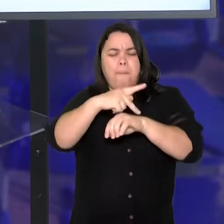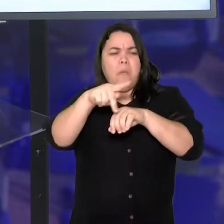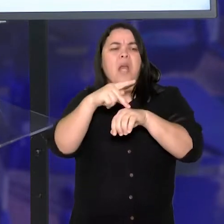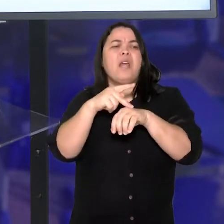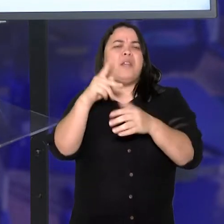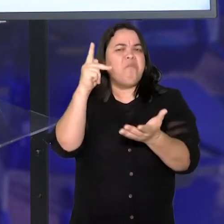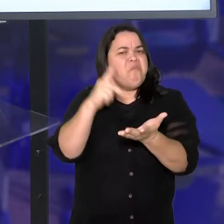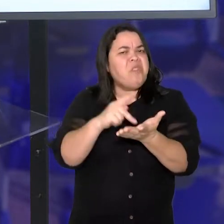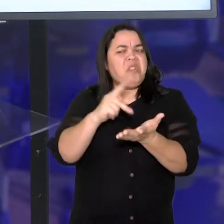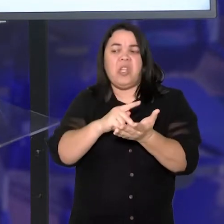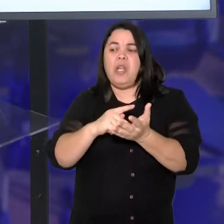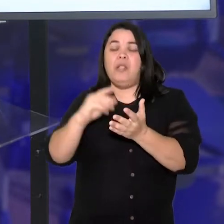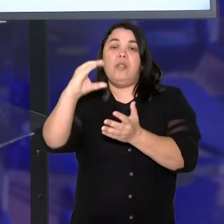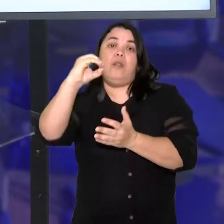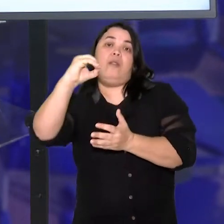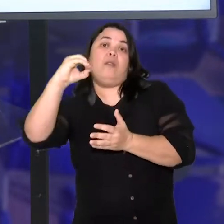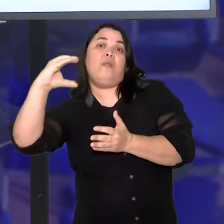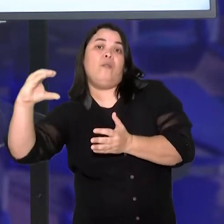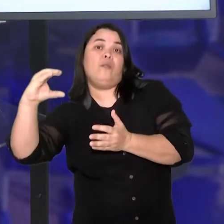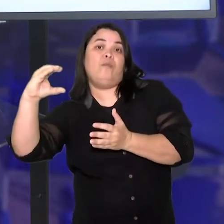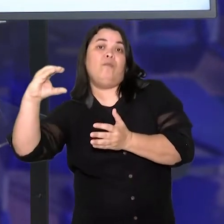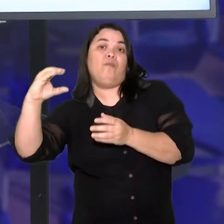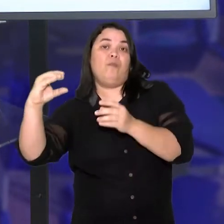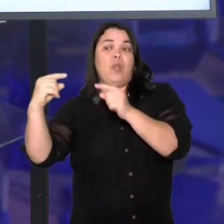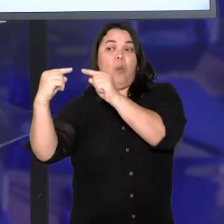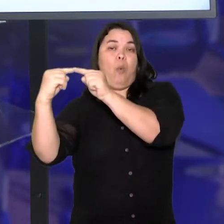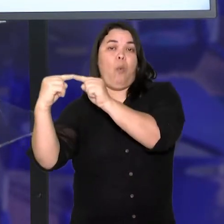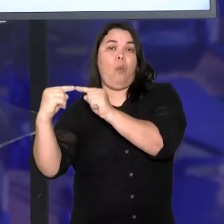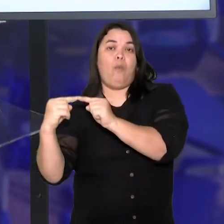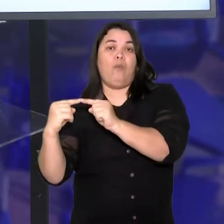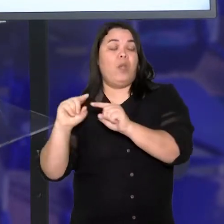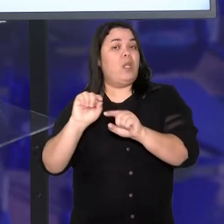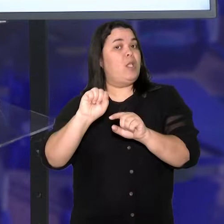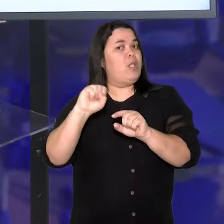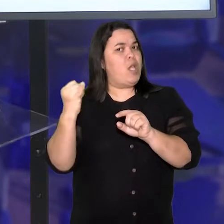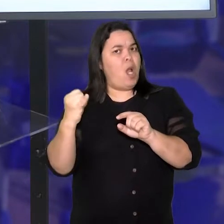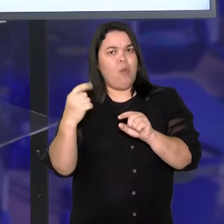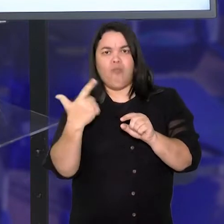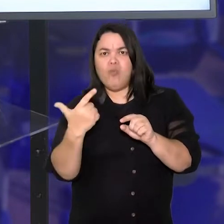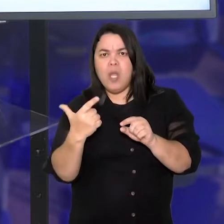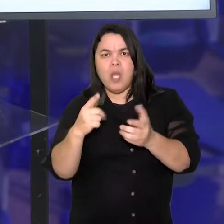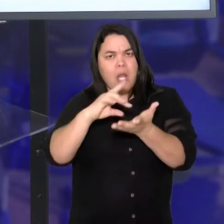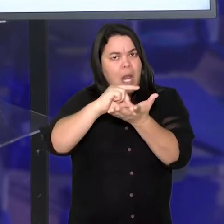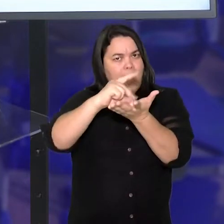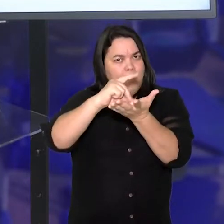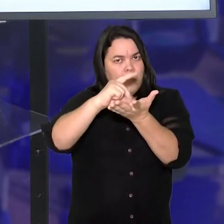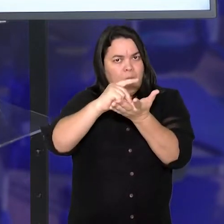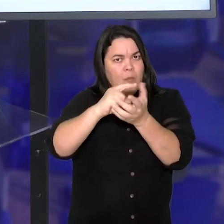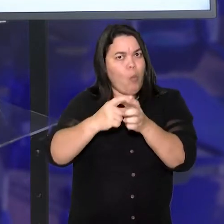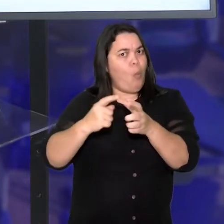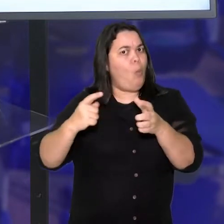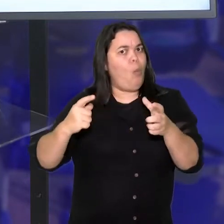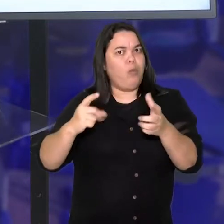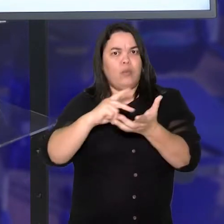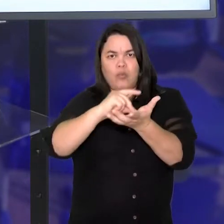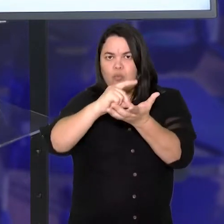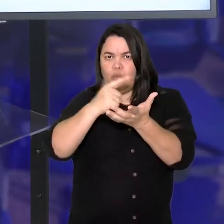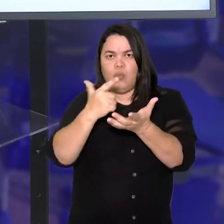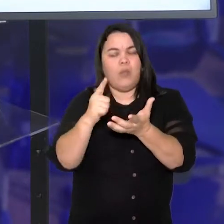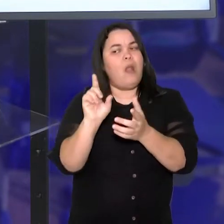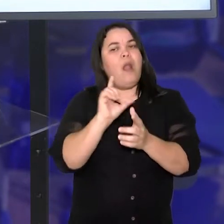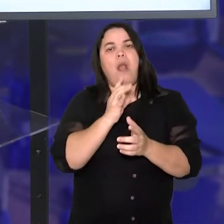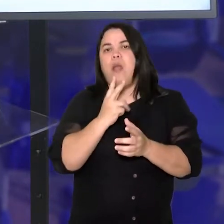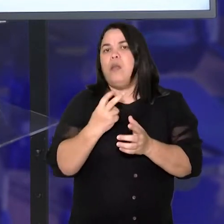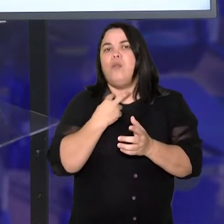é que se um país não tiver capitalismo e democracia plena, ele não pode ser classificado enquanto Ocidente nessa